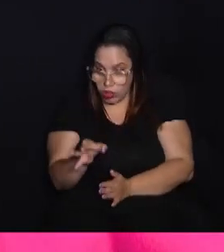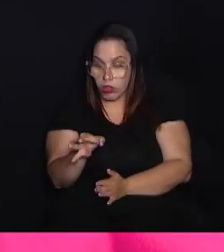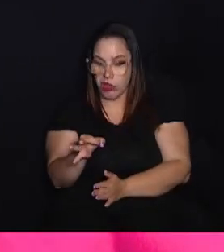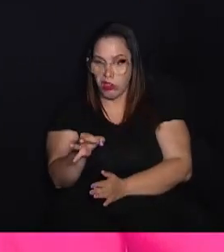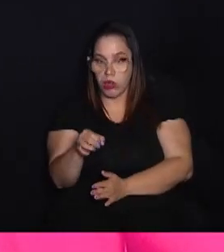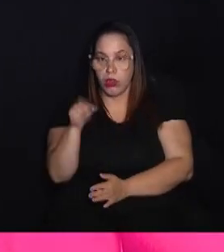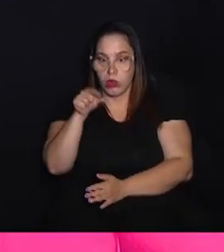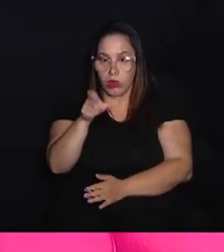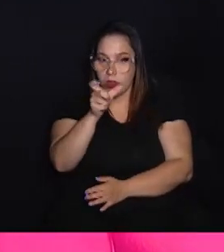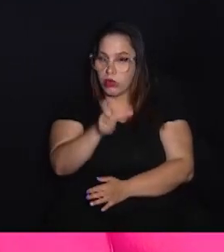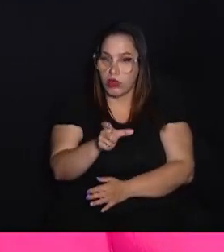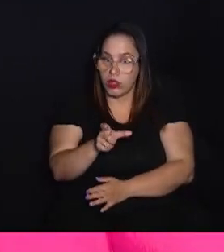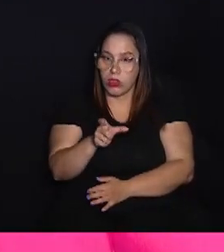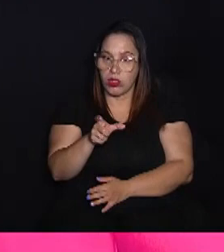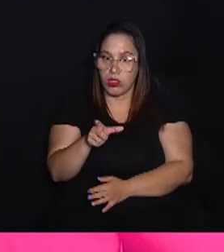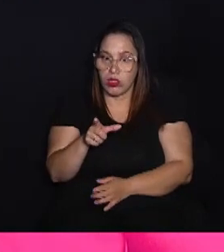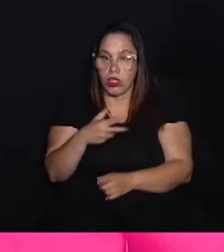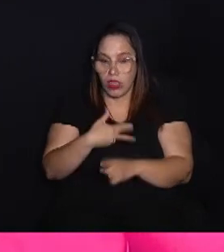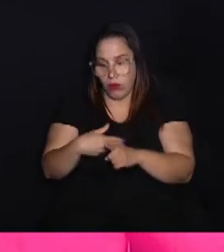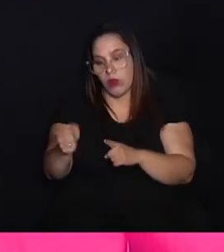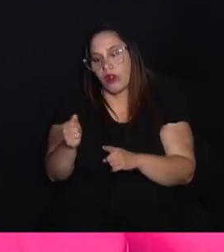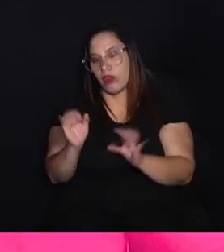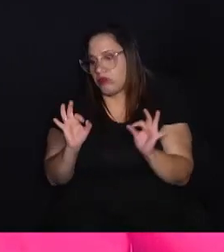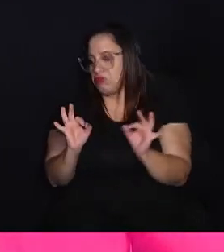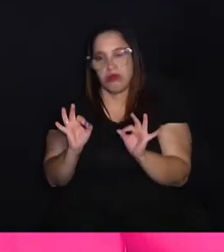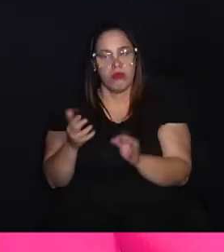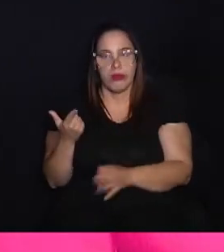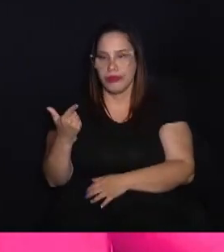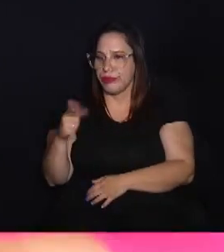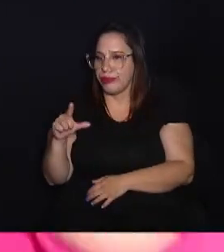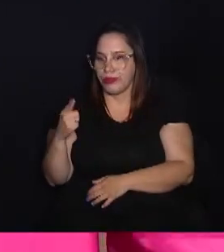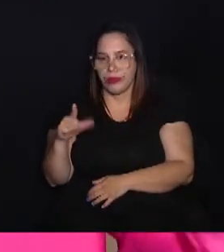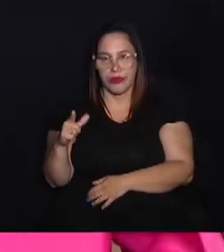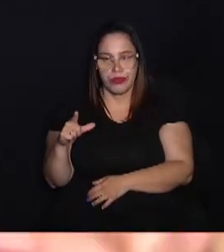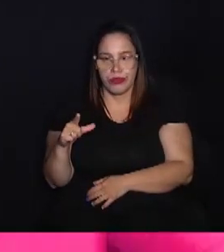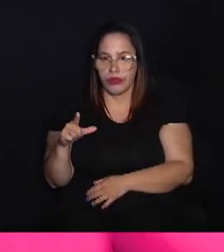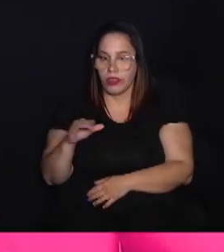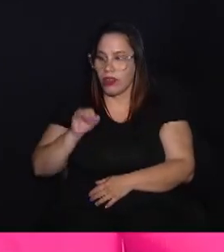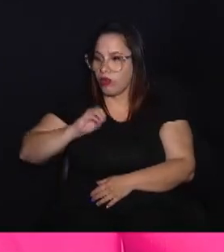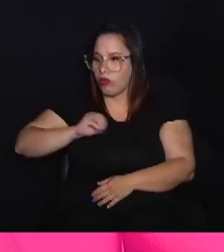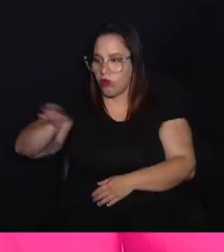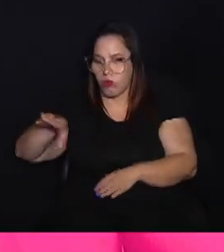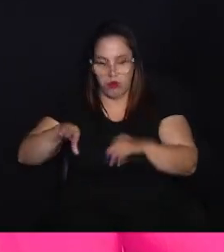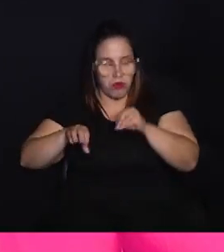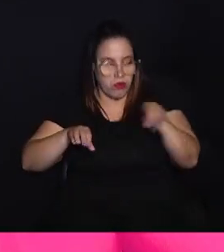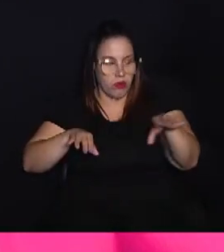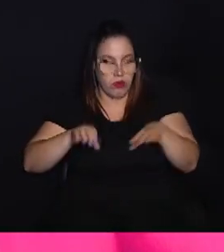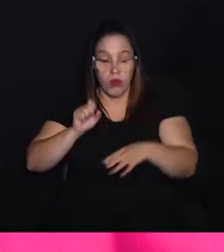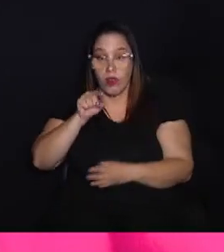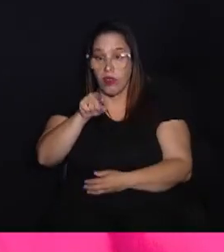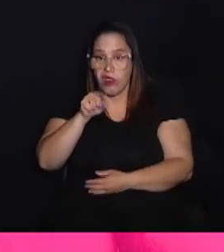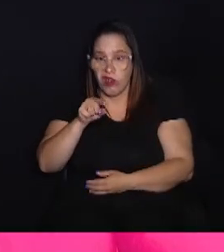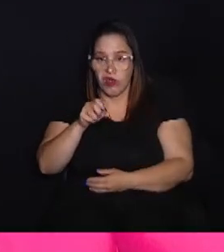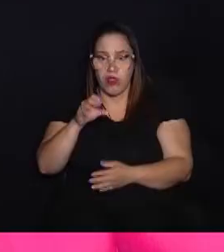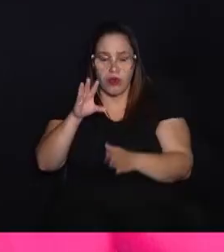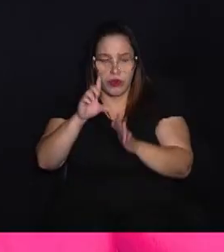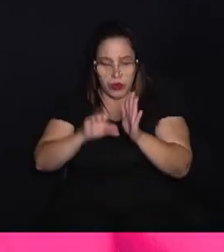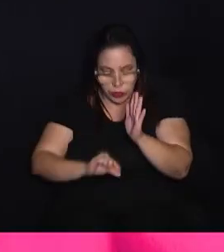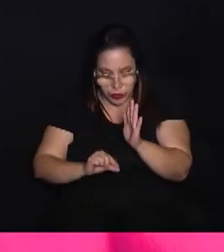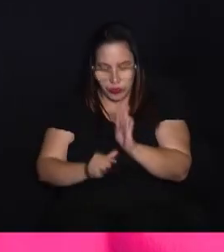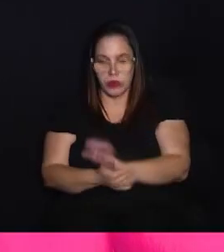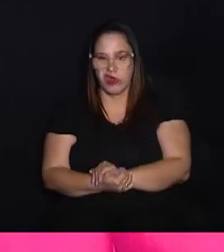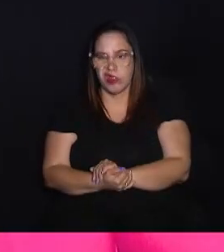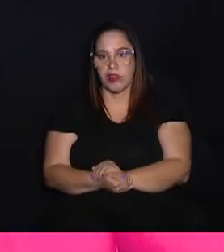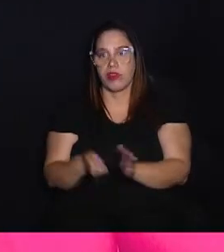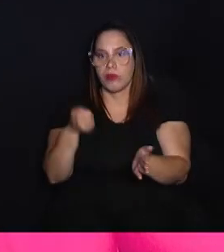seu candidato, ele vai ser eleito. Então não tem essa, não vai para voto, não vai para ninguém. Se você não reduz, então o